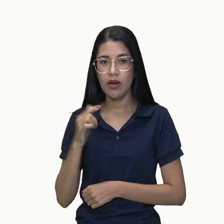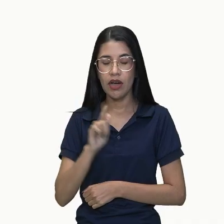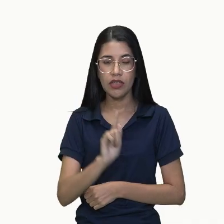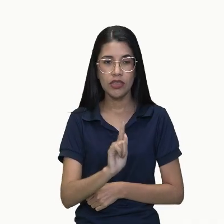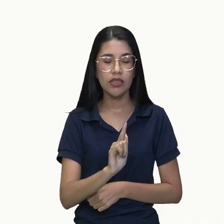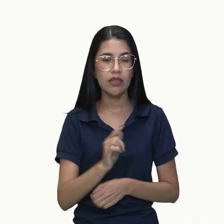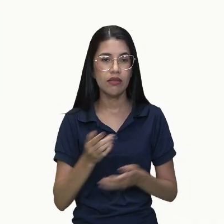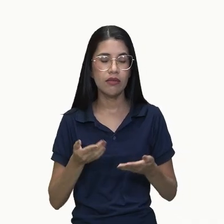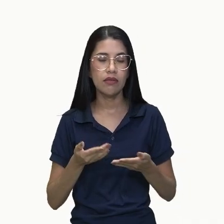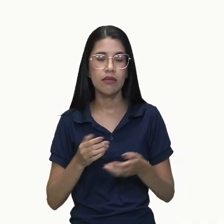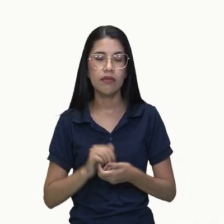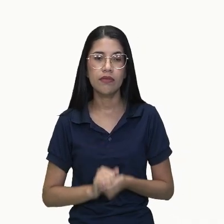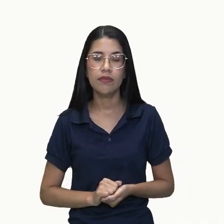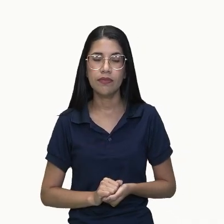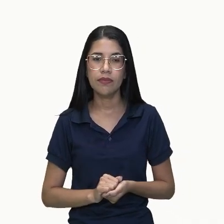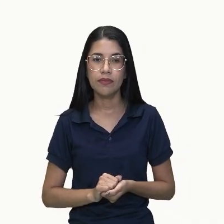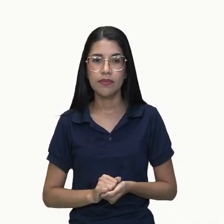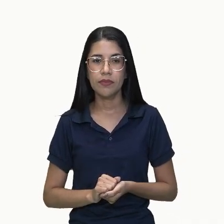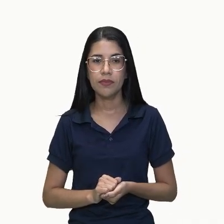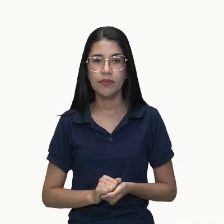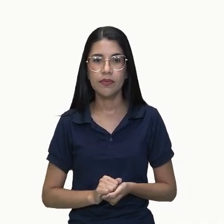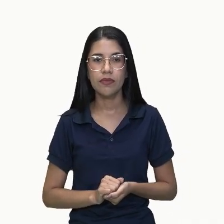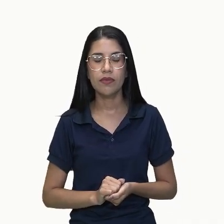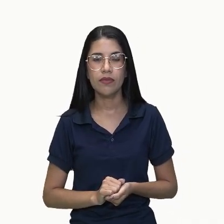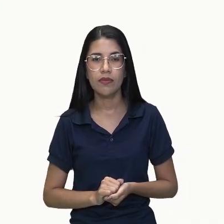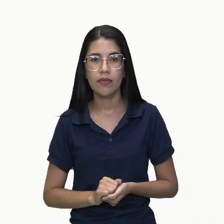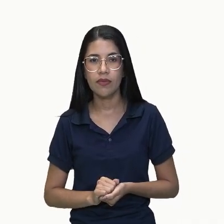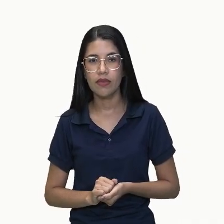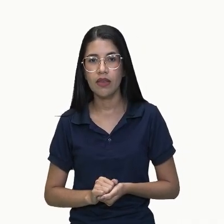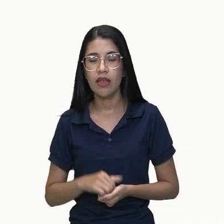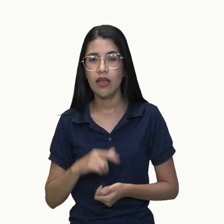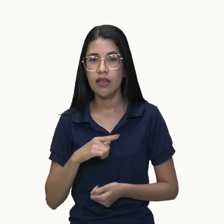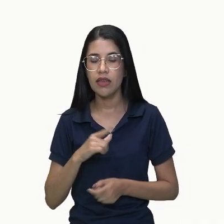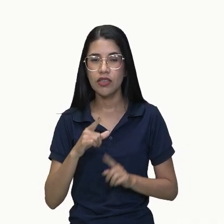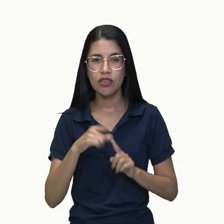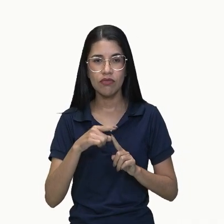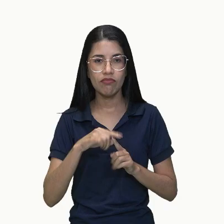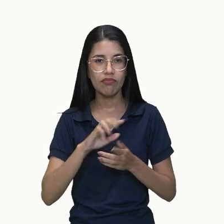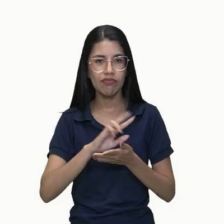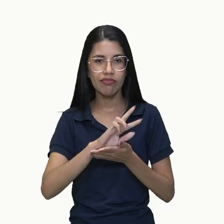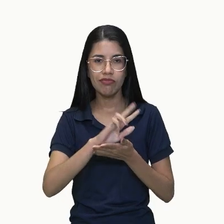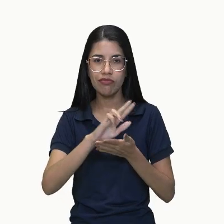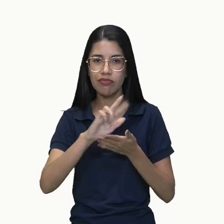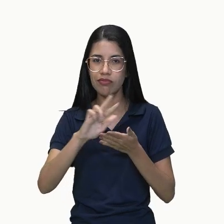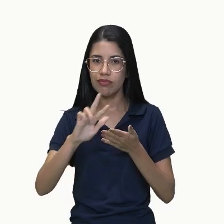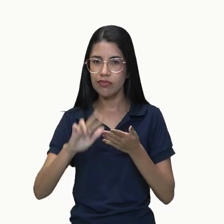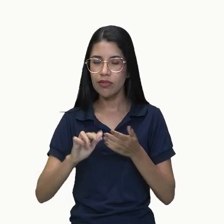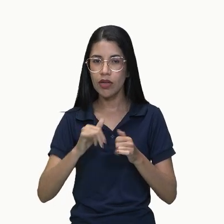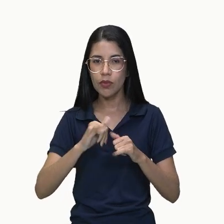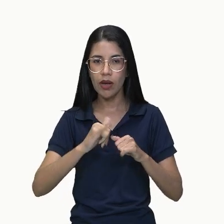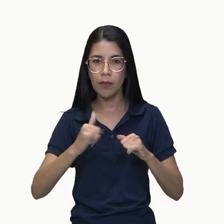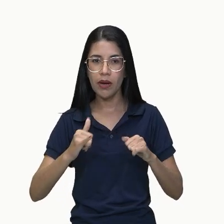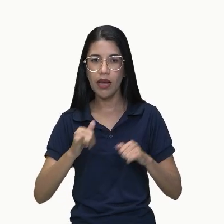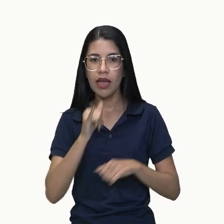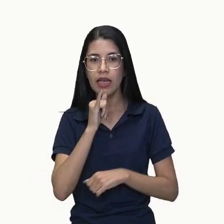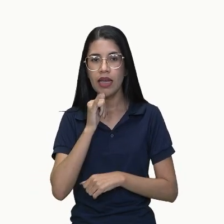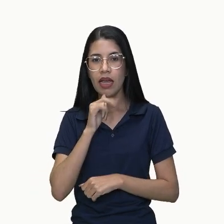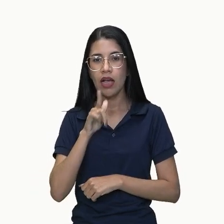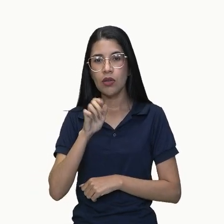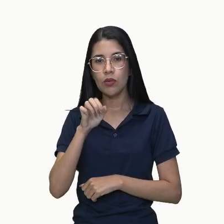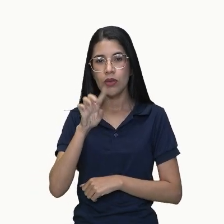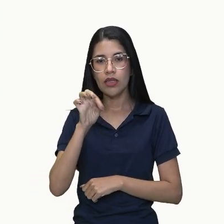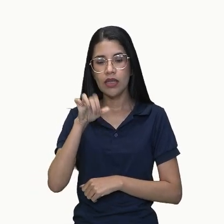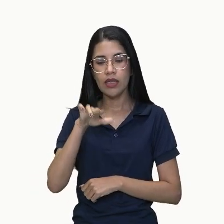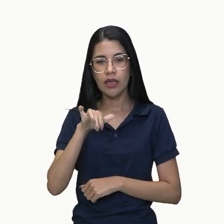tá? Então, nós temos vários aminoácidos. Olha isso aqui, ó. Glutâmico, né? A